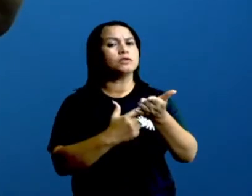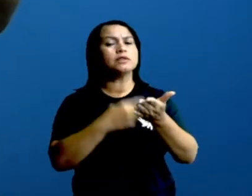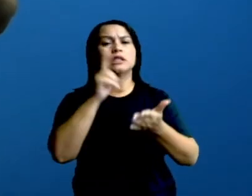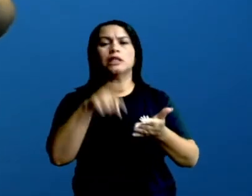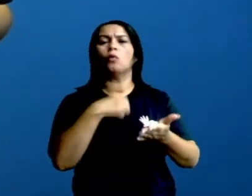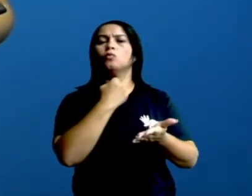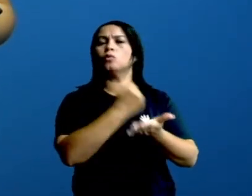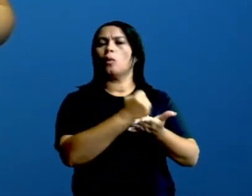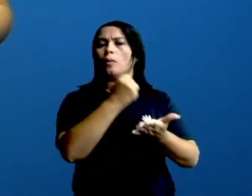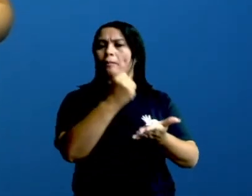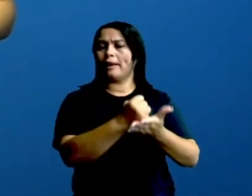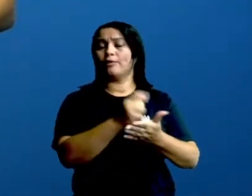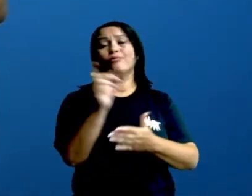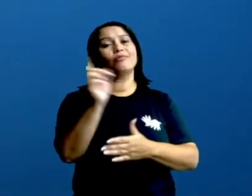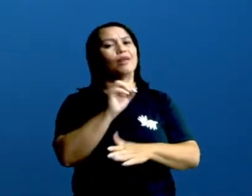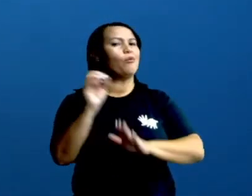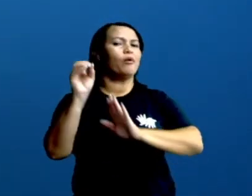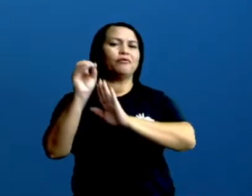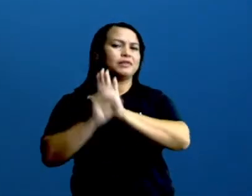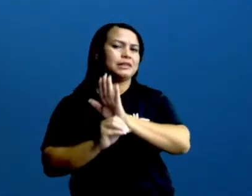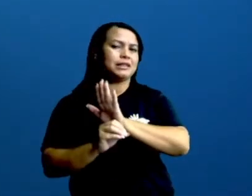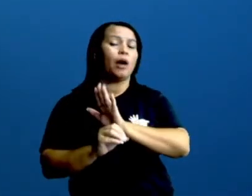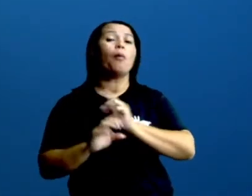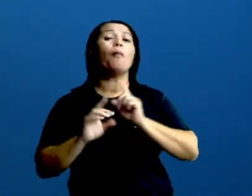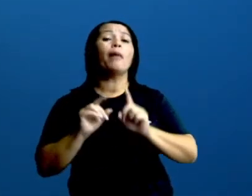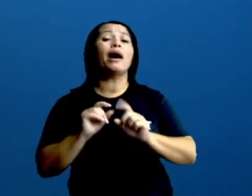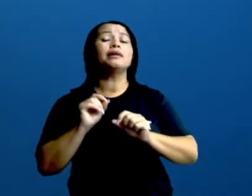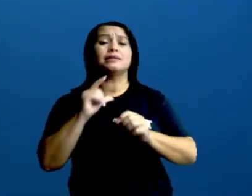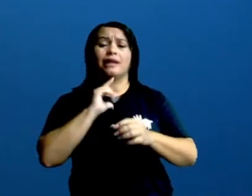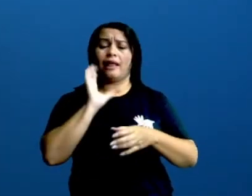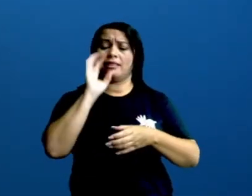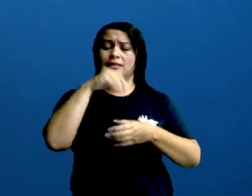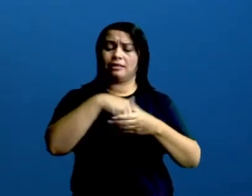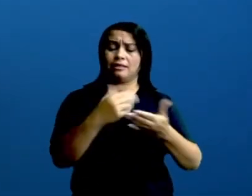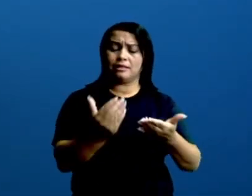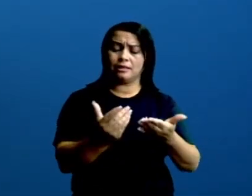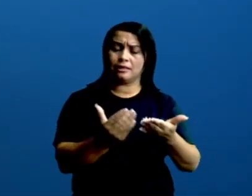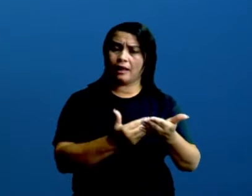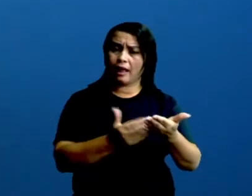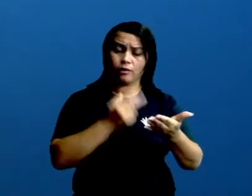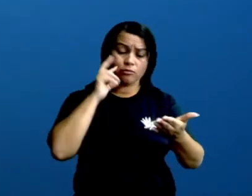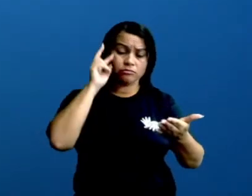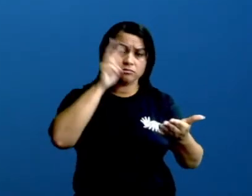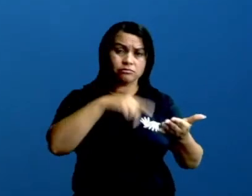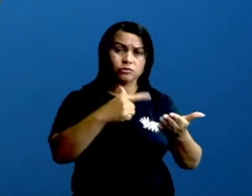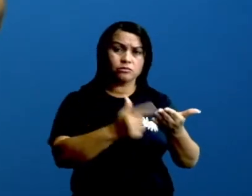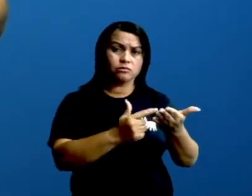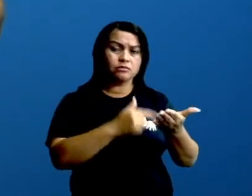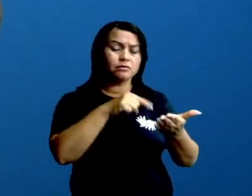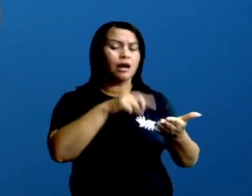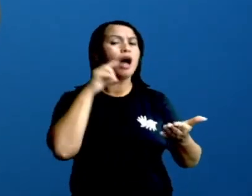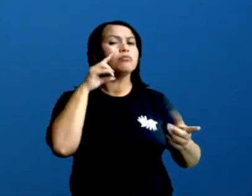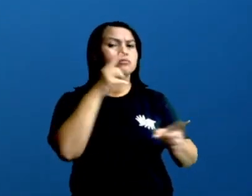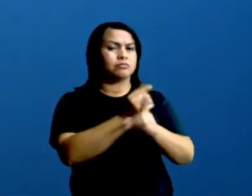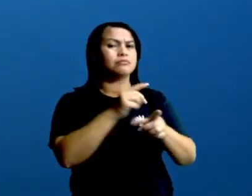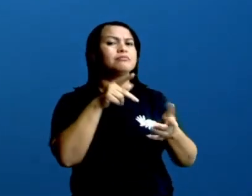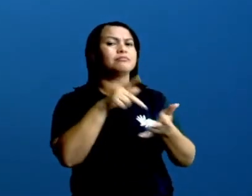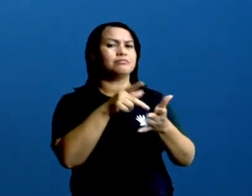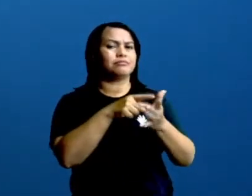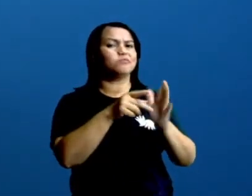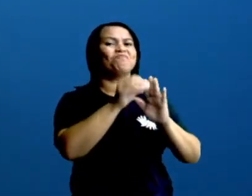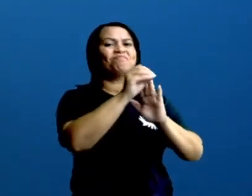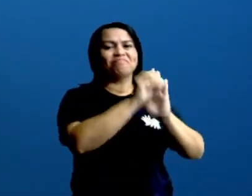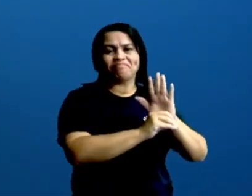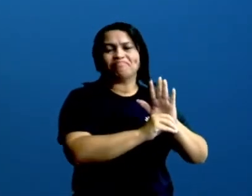documento não oficial, mas que traz dentro dele registros de documentos oficiais, olha aí como